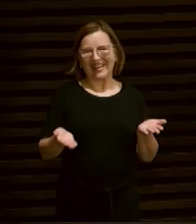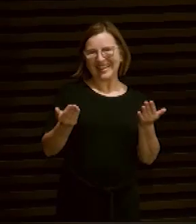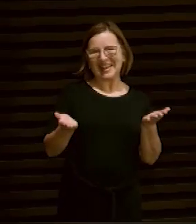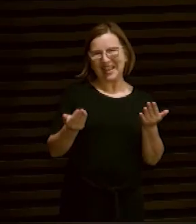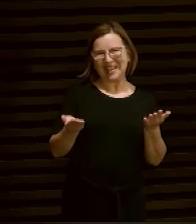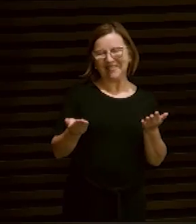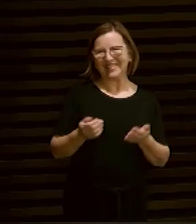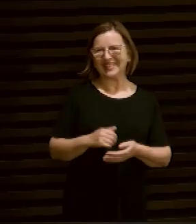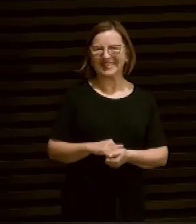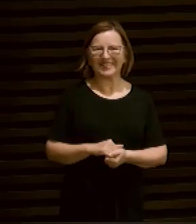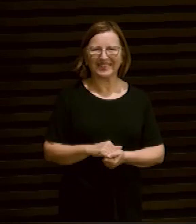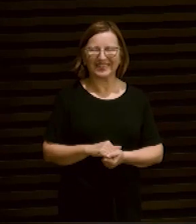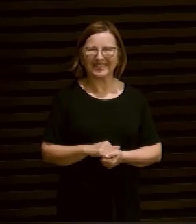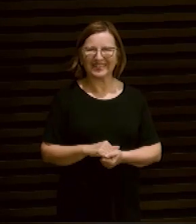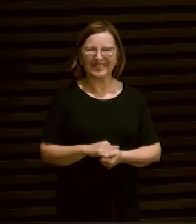meu fardo é leve.